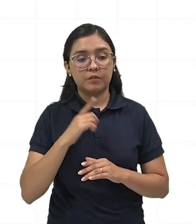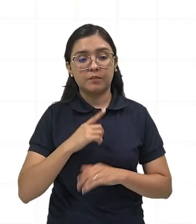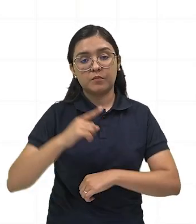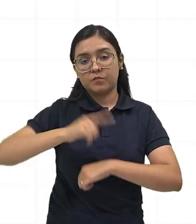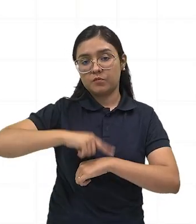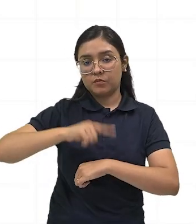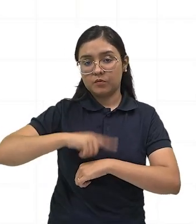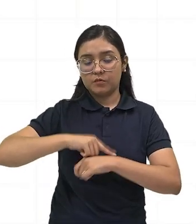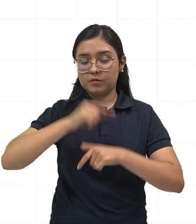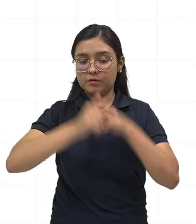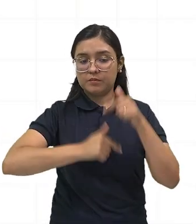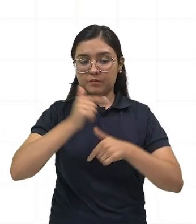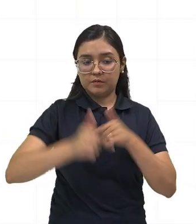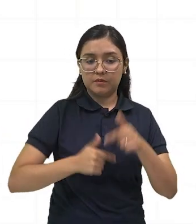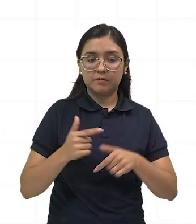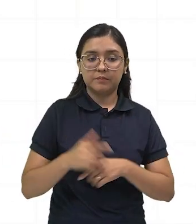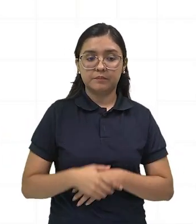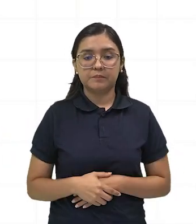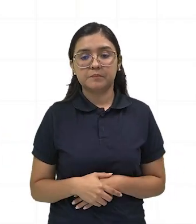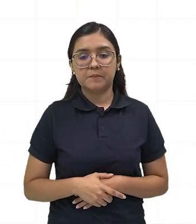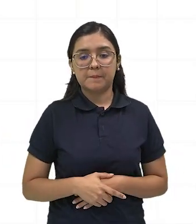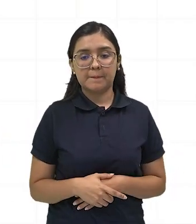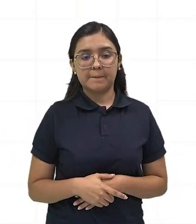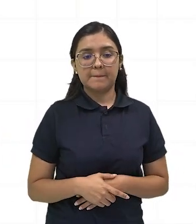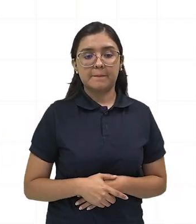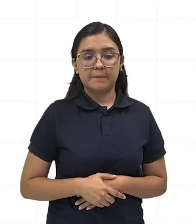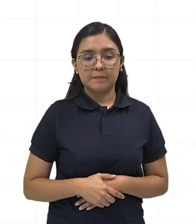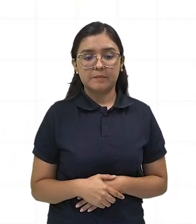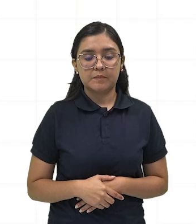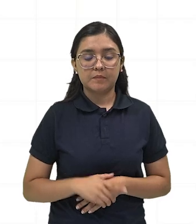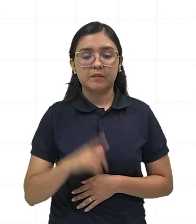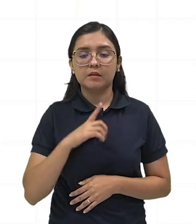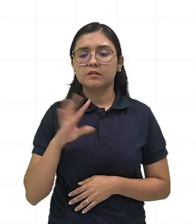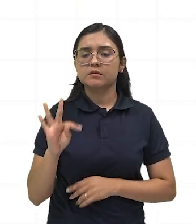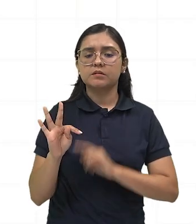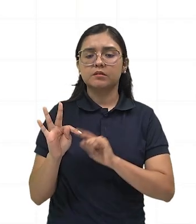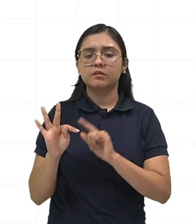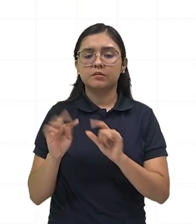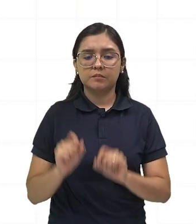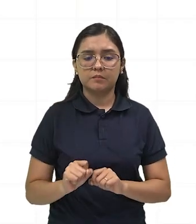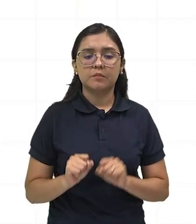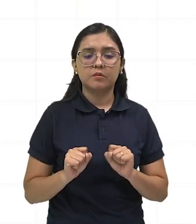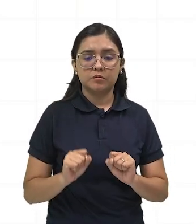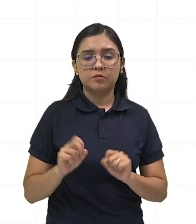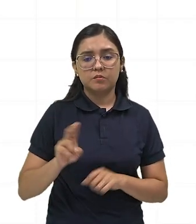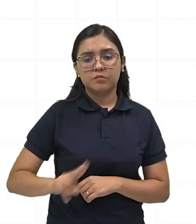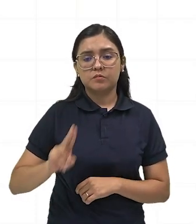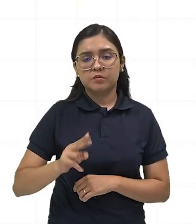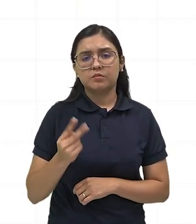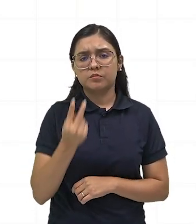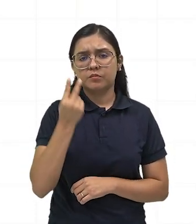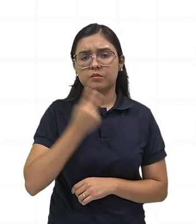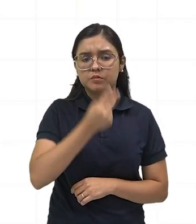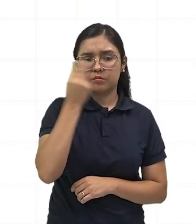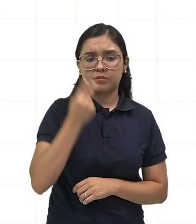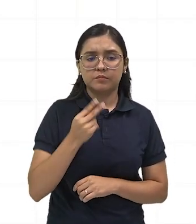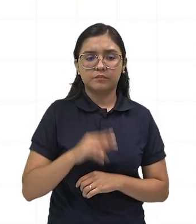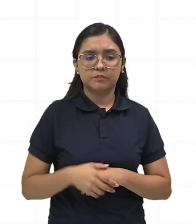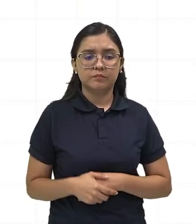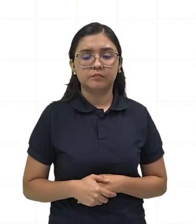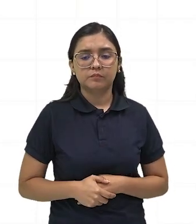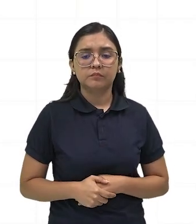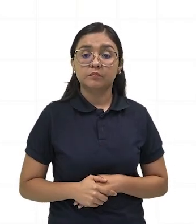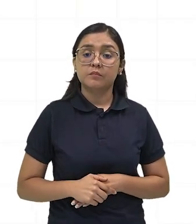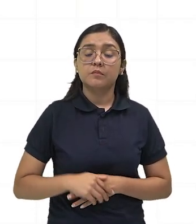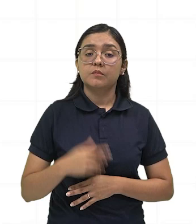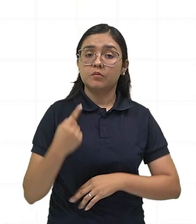trabalhada. Ó. Então, tempo de trabalho, T, e aí esse T. Poderia usar 2 horas? Não, o ideal é que você faça por